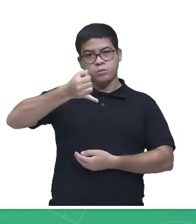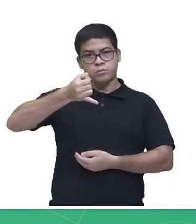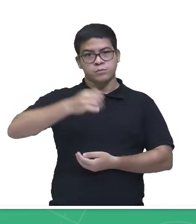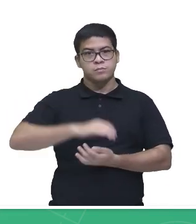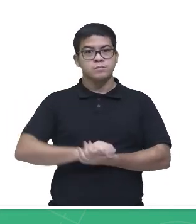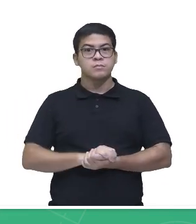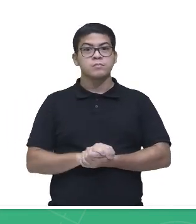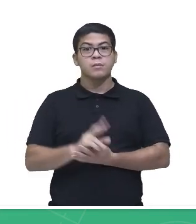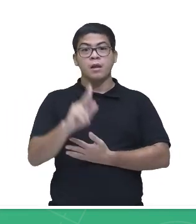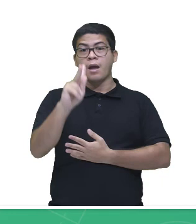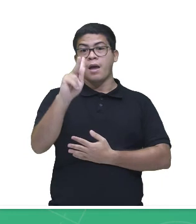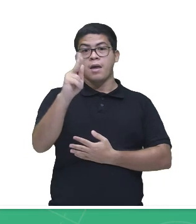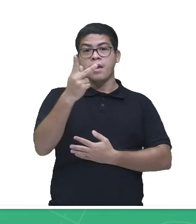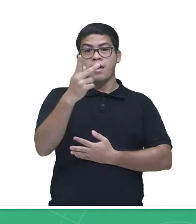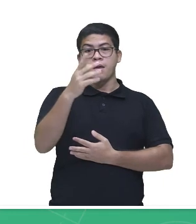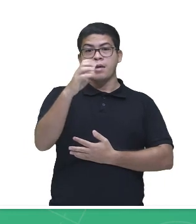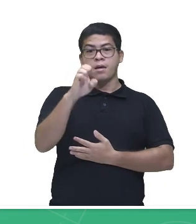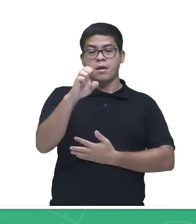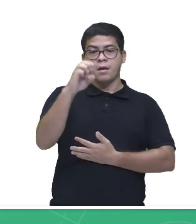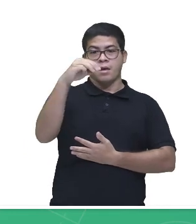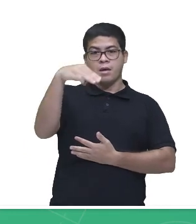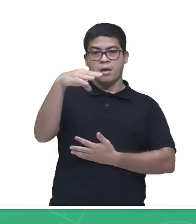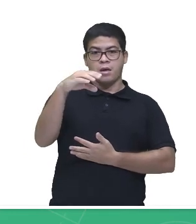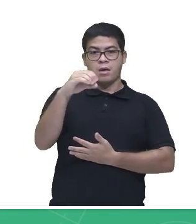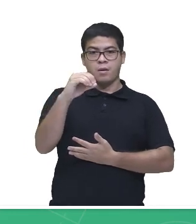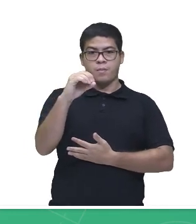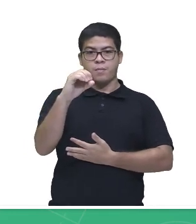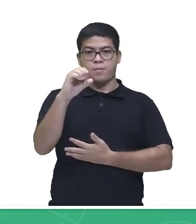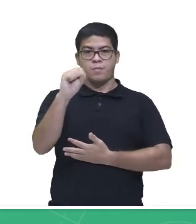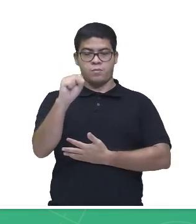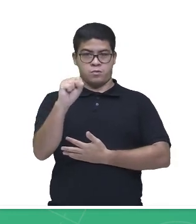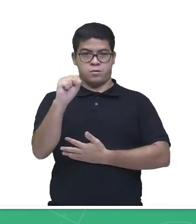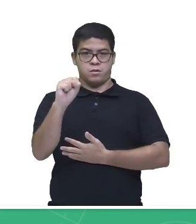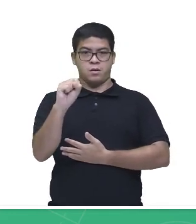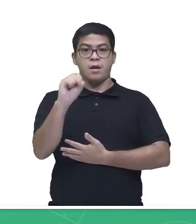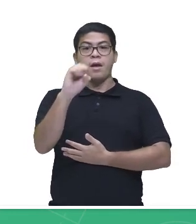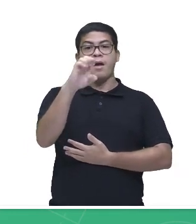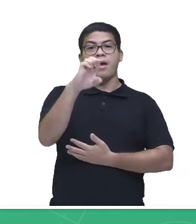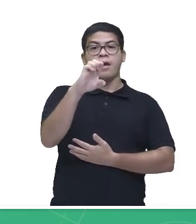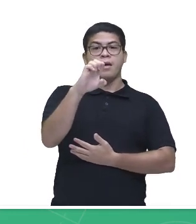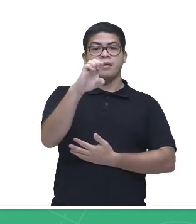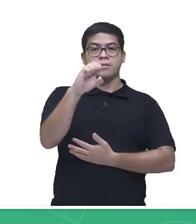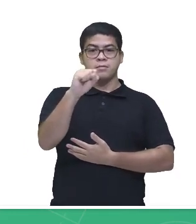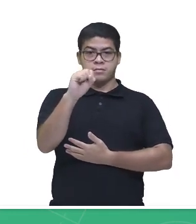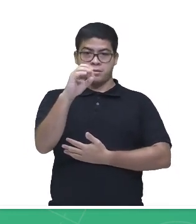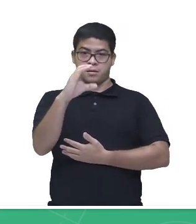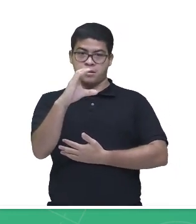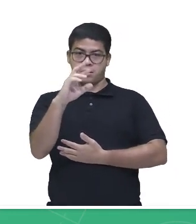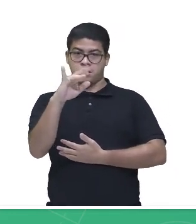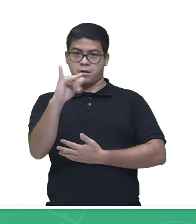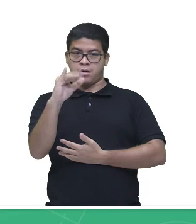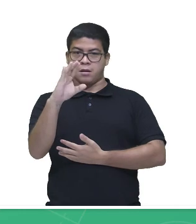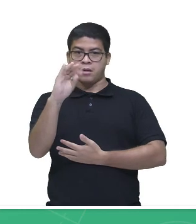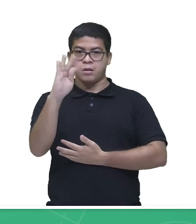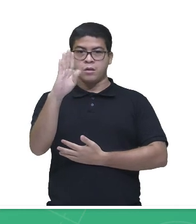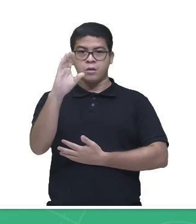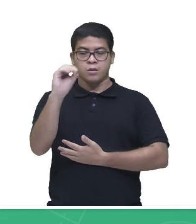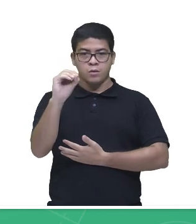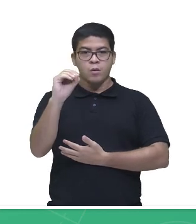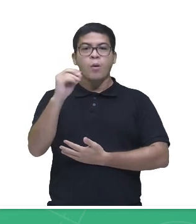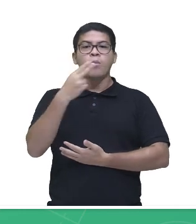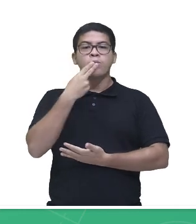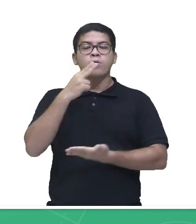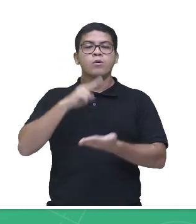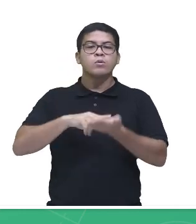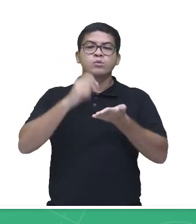Leemos. O verbo escrever, escrito. Uma carta a